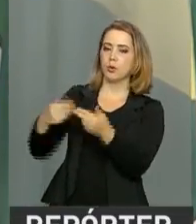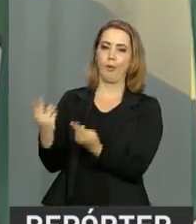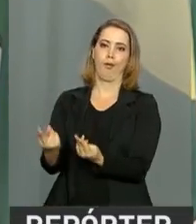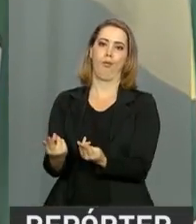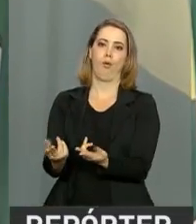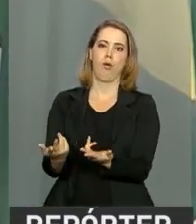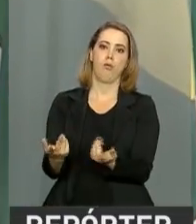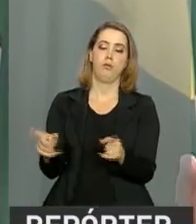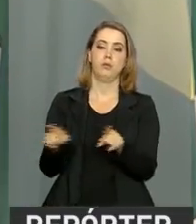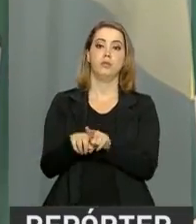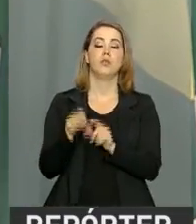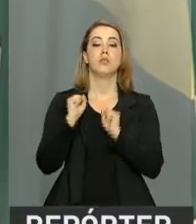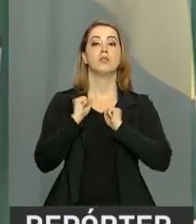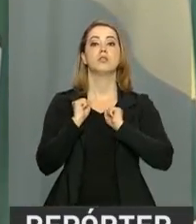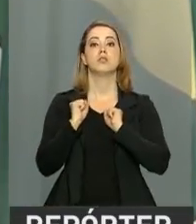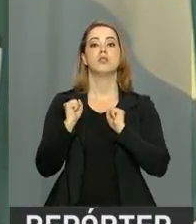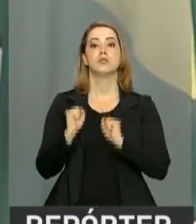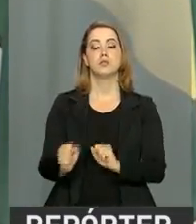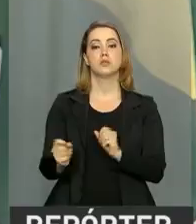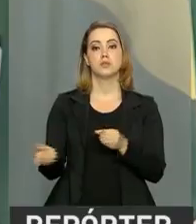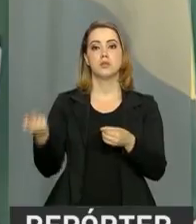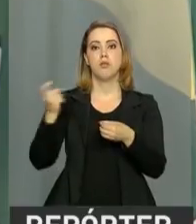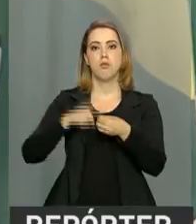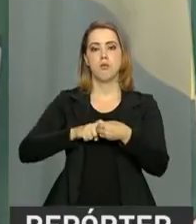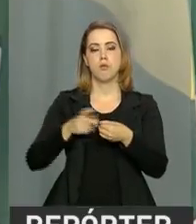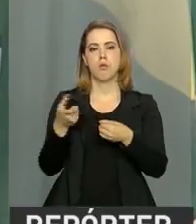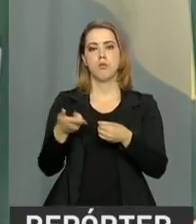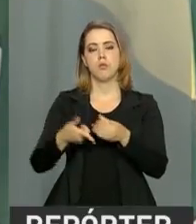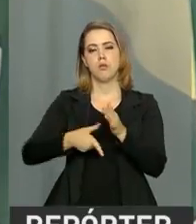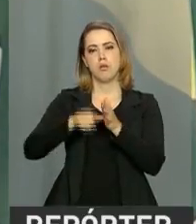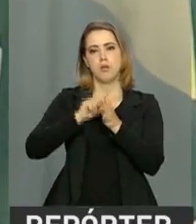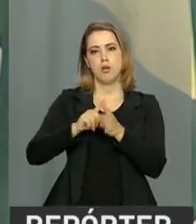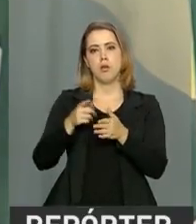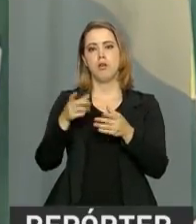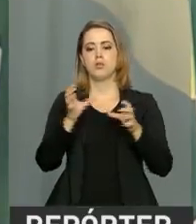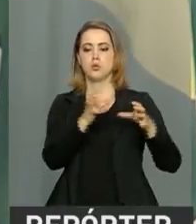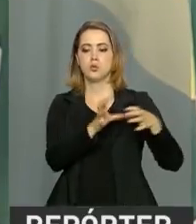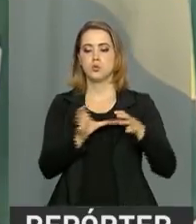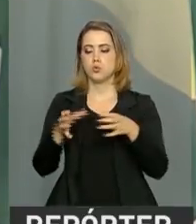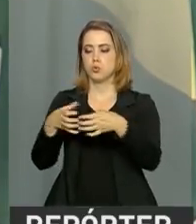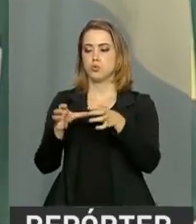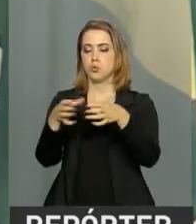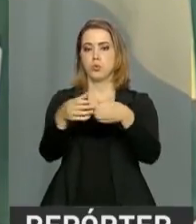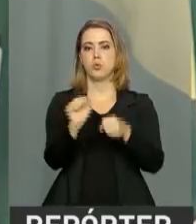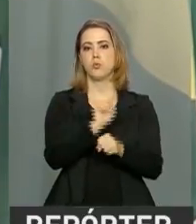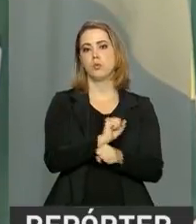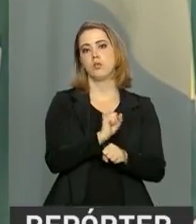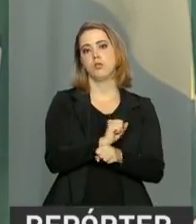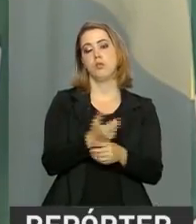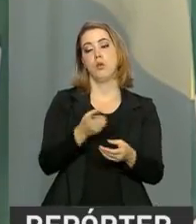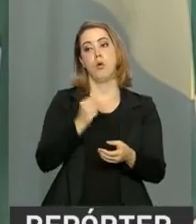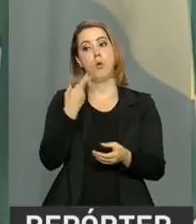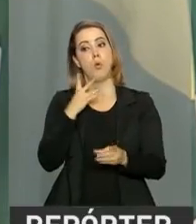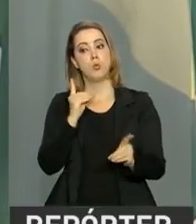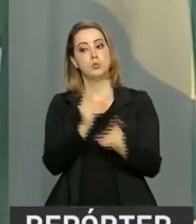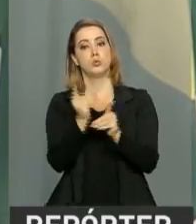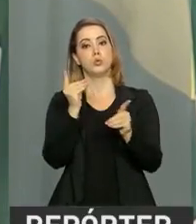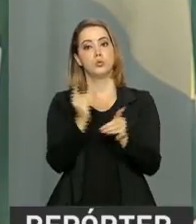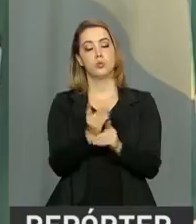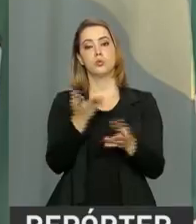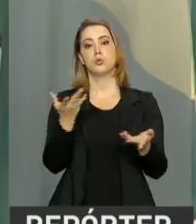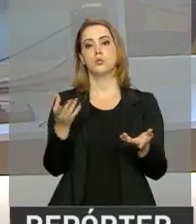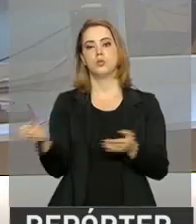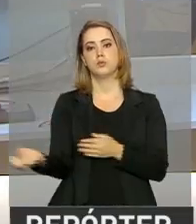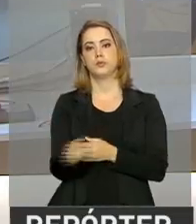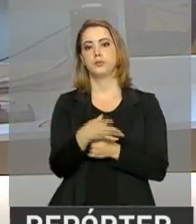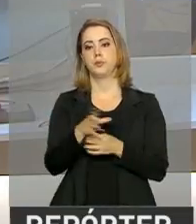você consiga revitalizar certas áreas que estão mais ou menos paradas ou redescobrir certas áreas que não estão sendo